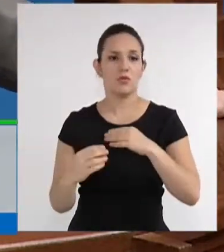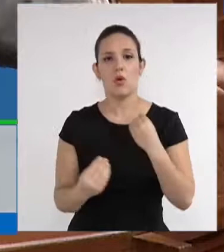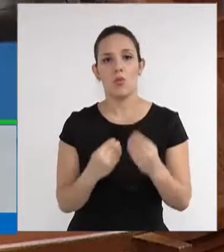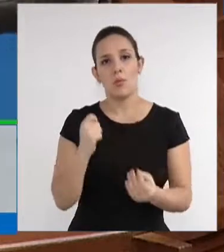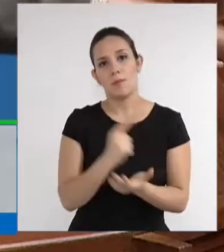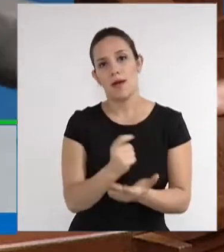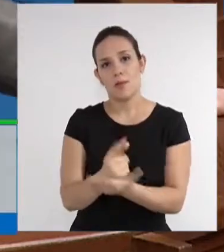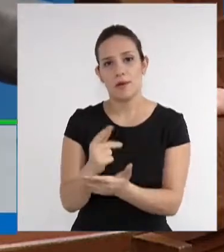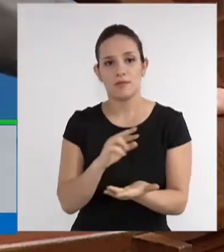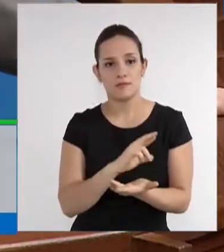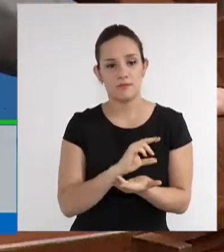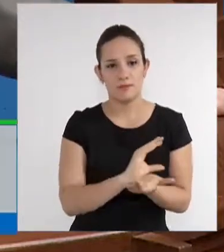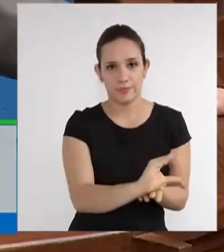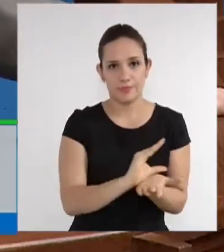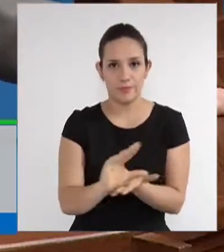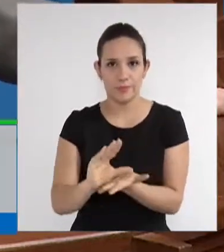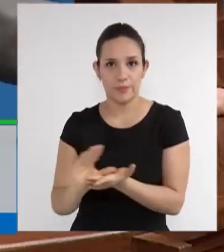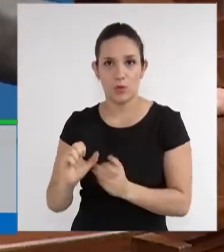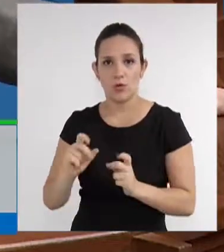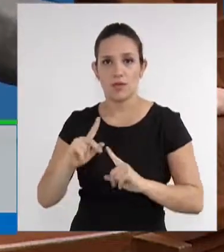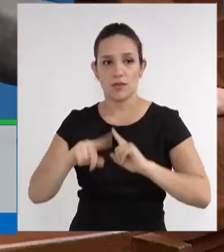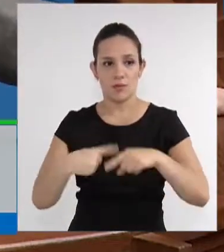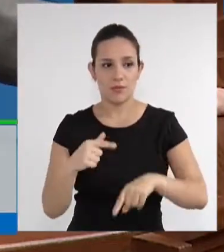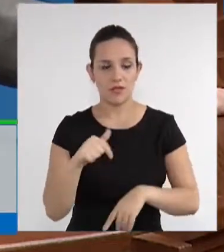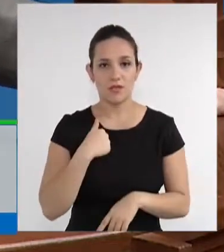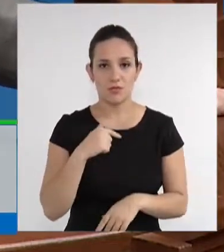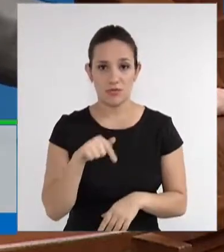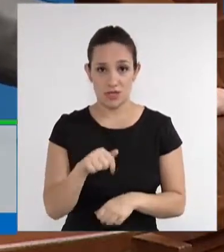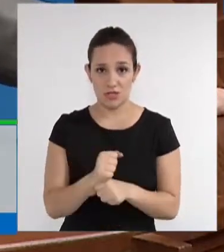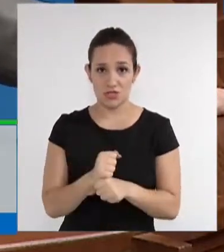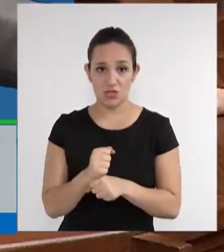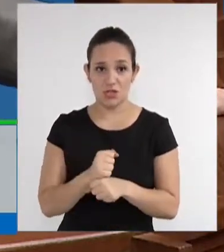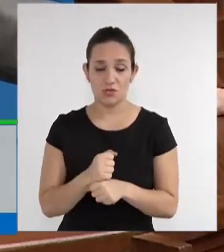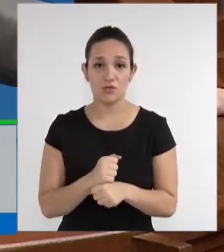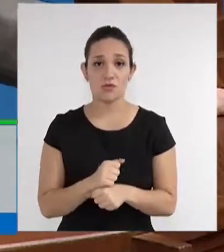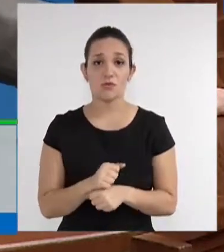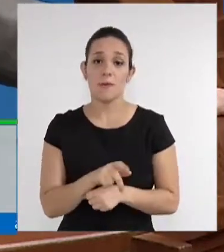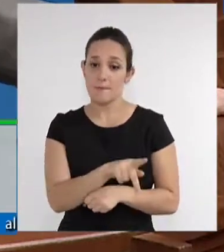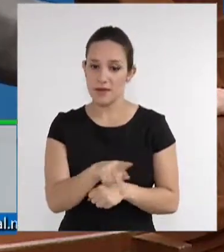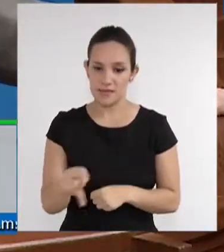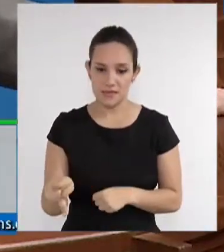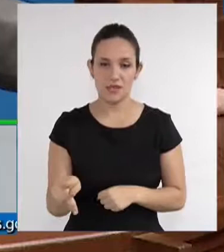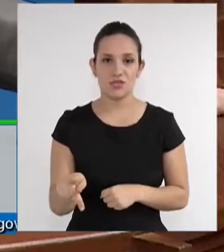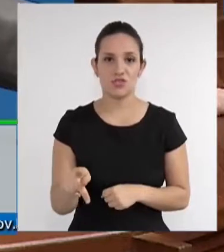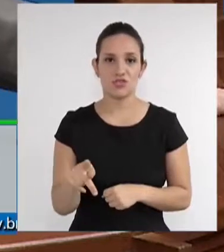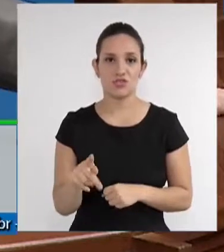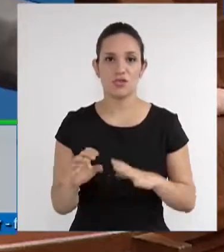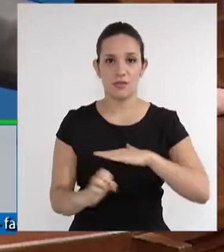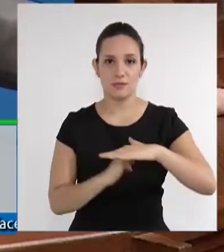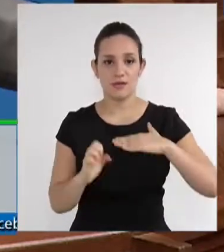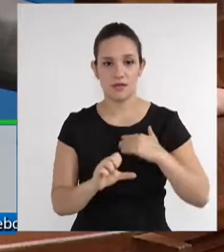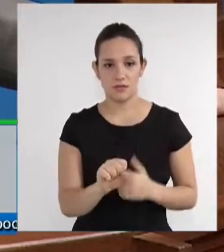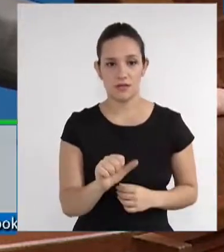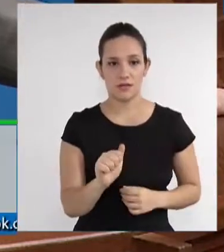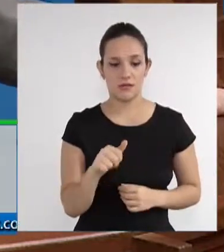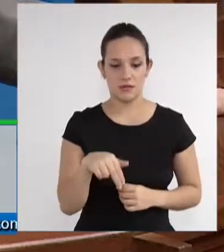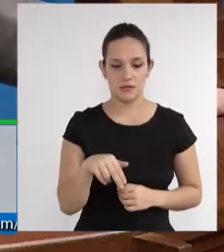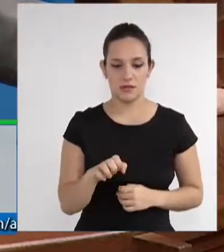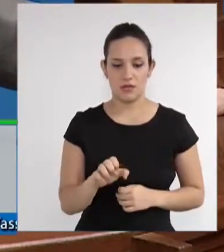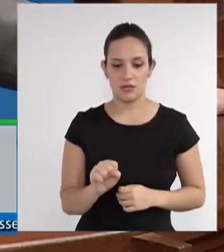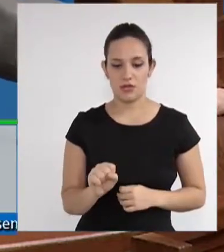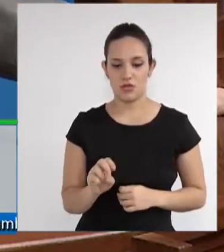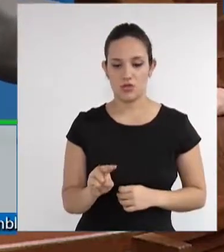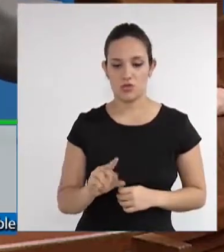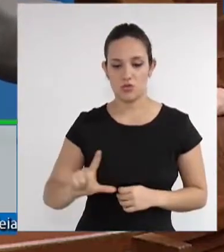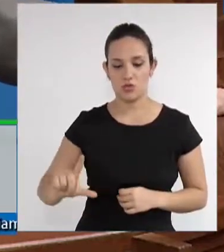administrativa. Depois, 7 anos e 3 meses na presidência da Sanesul, que também é regida pelas normas de direito